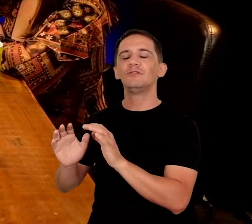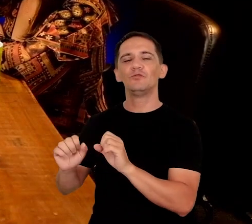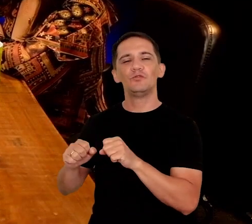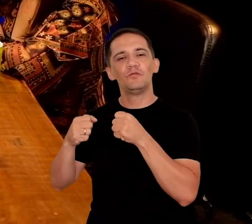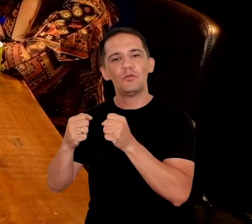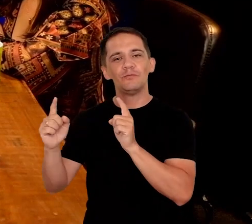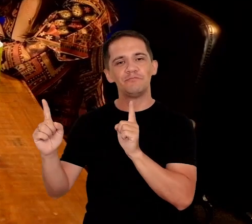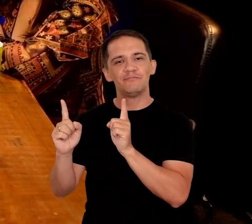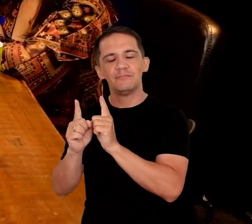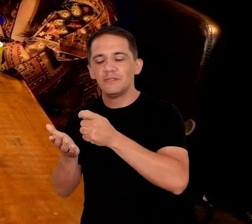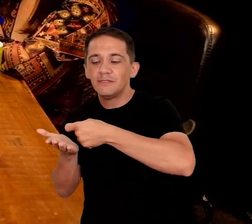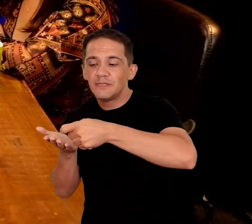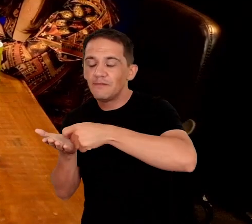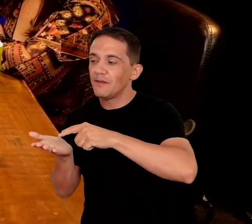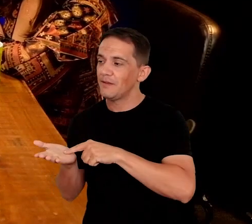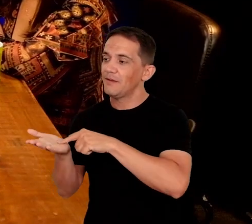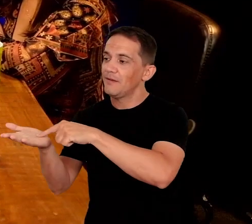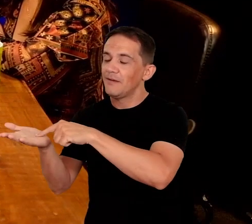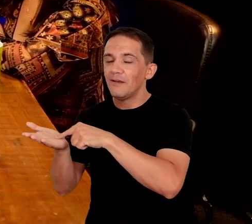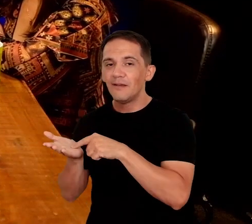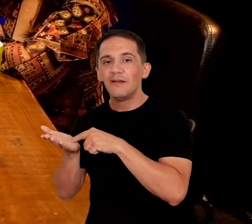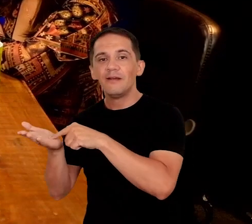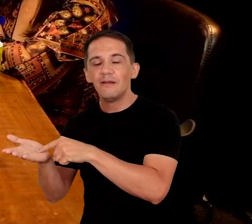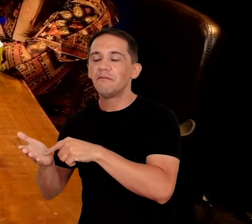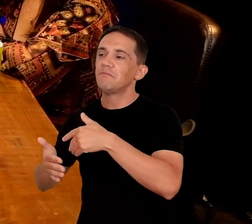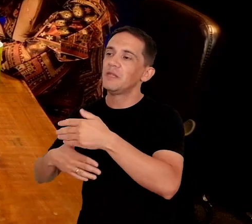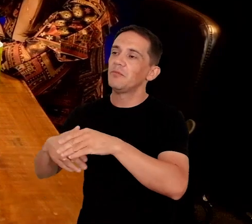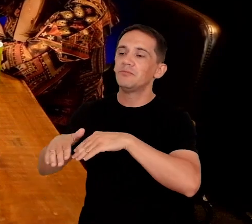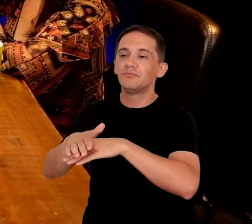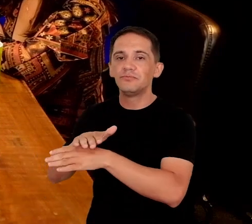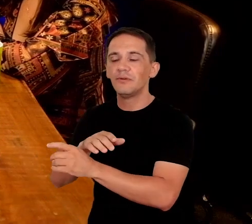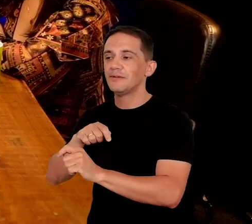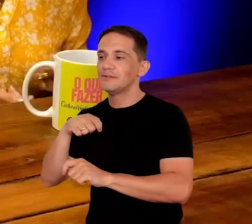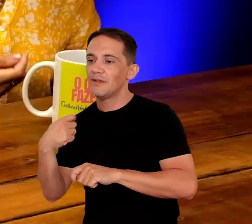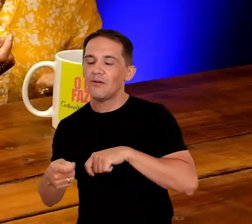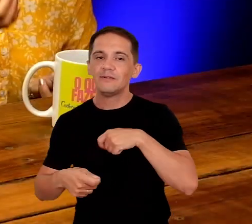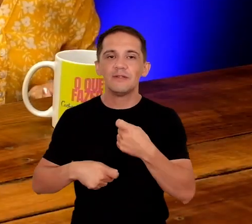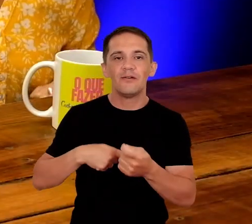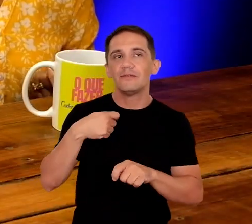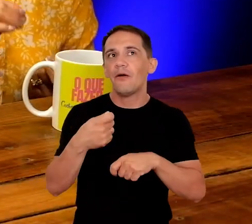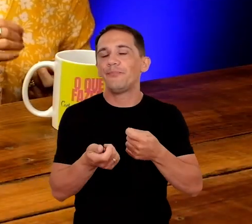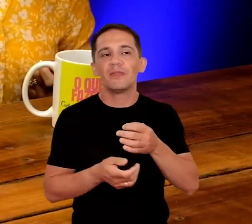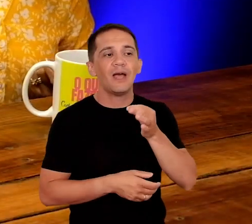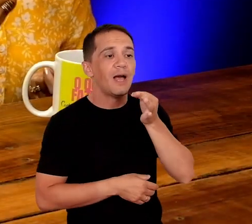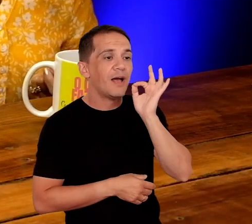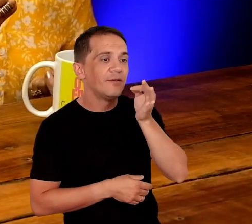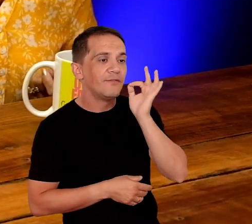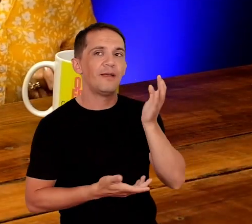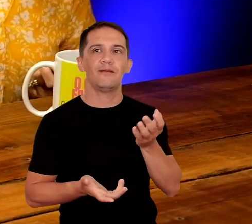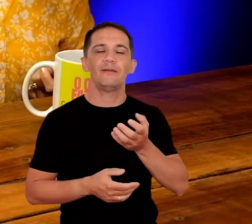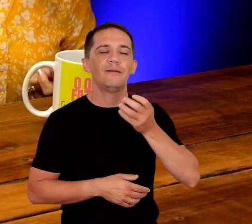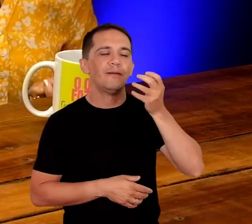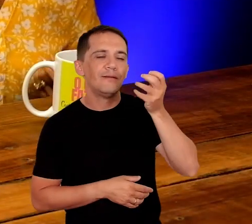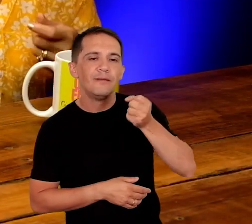aí cria-se um vínculo. Né? E aí, imagina todo dia no teu local de trabalho, tu vai aprender o sinal de café,